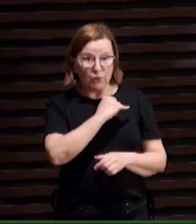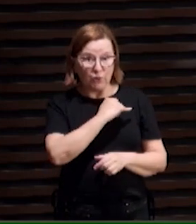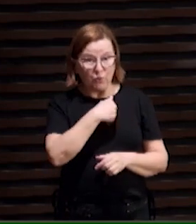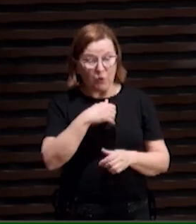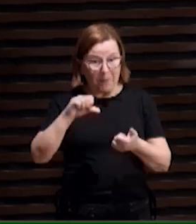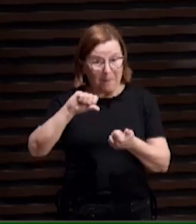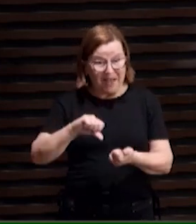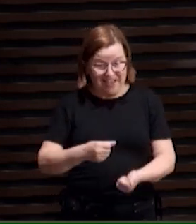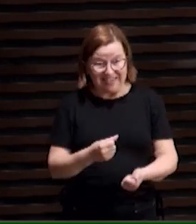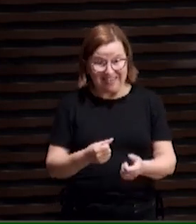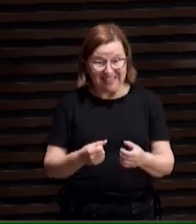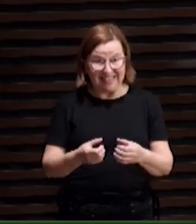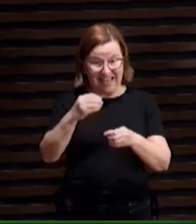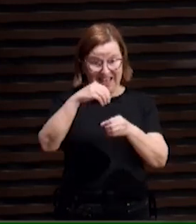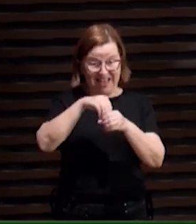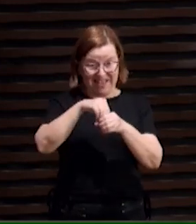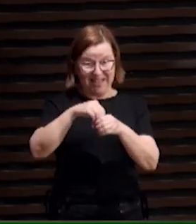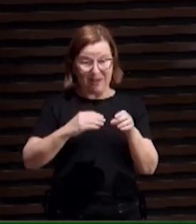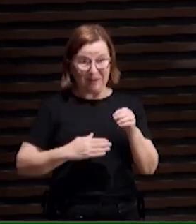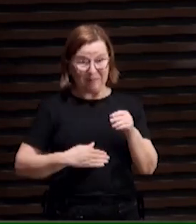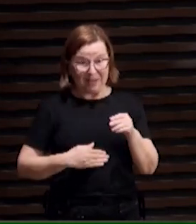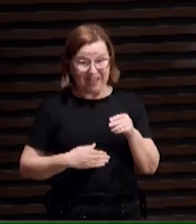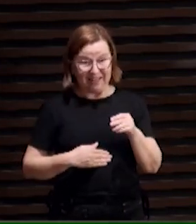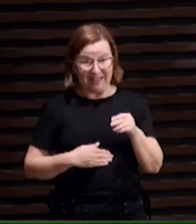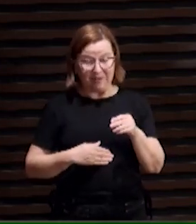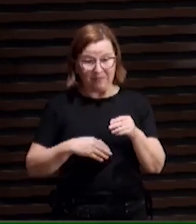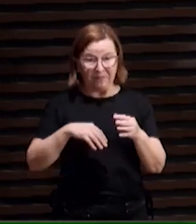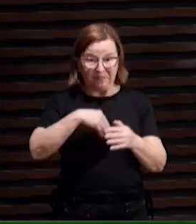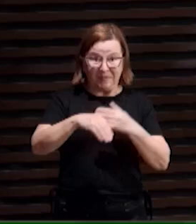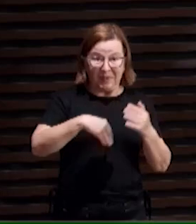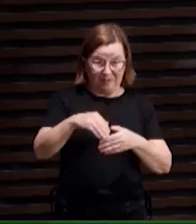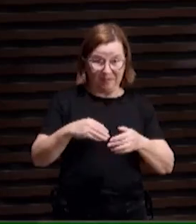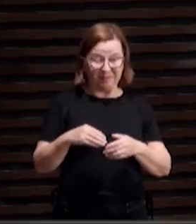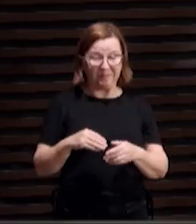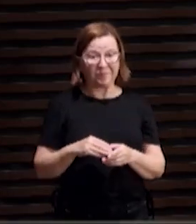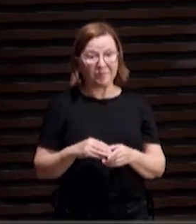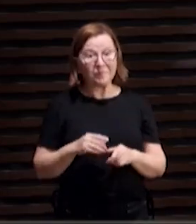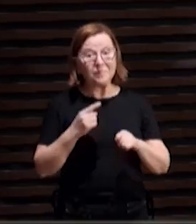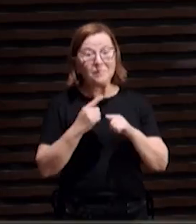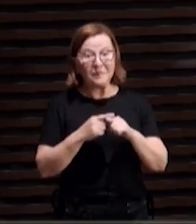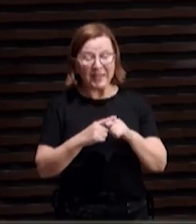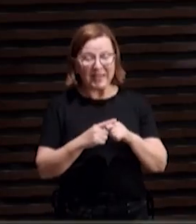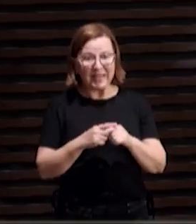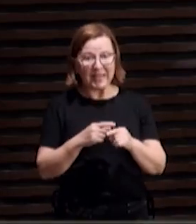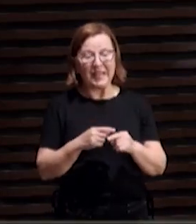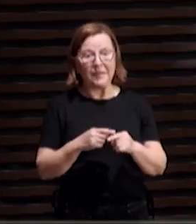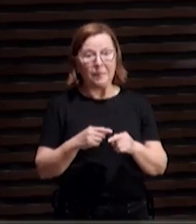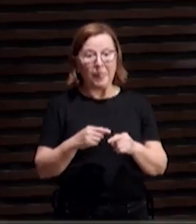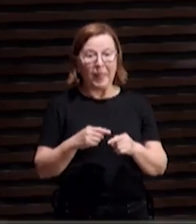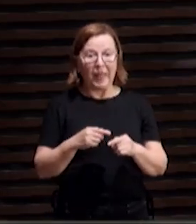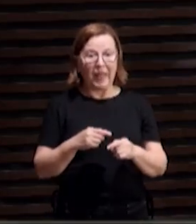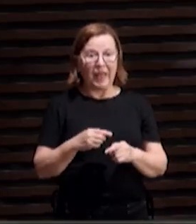de alegria, porque o Salvador do universo, ainda que empacotado no ventre de uma